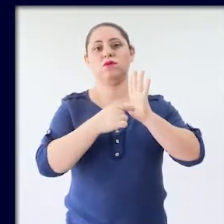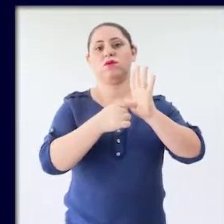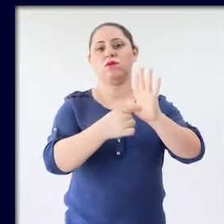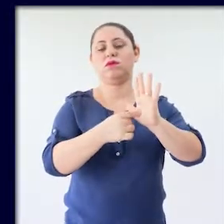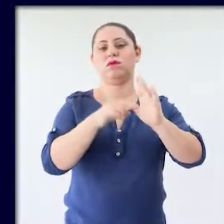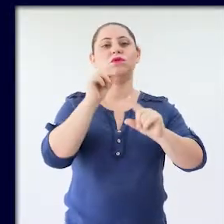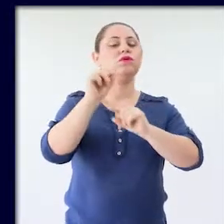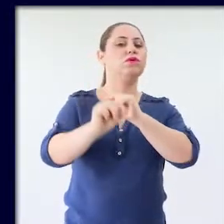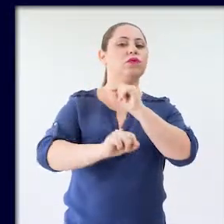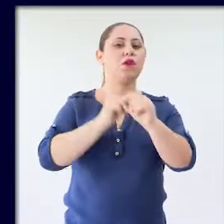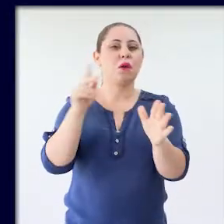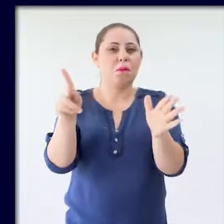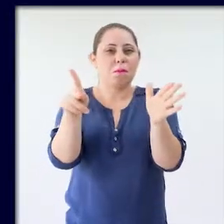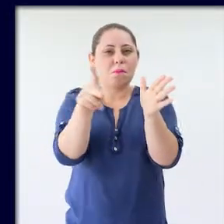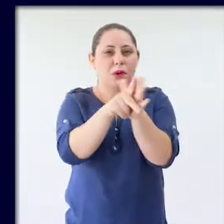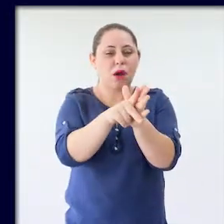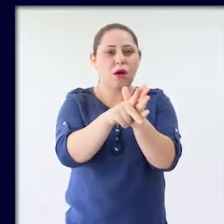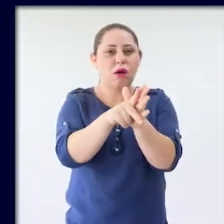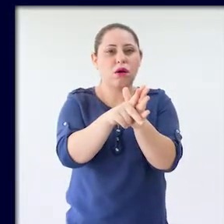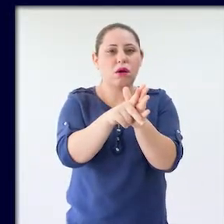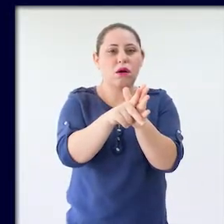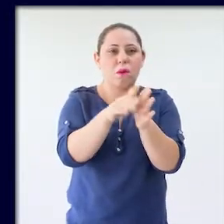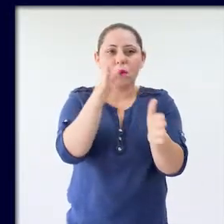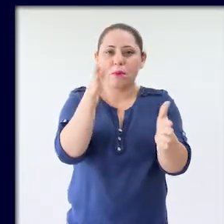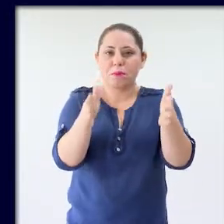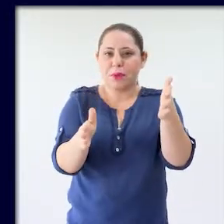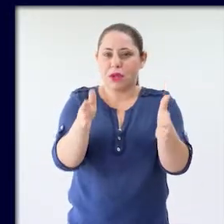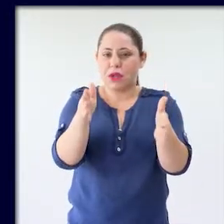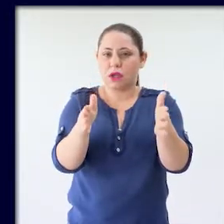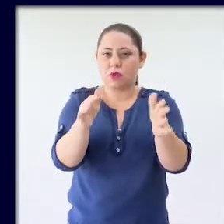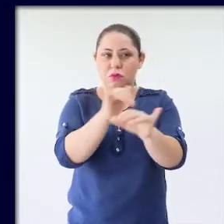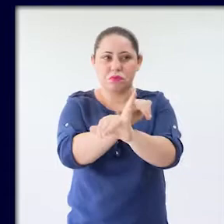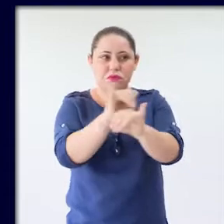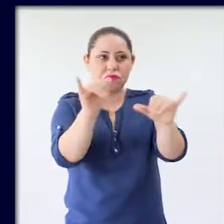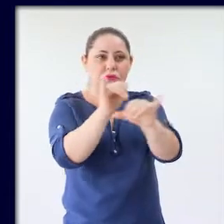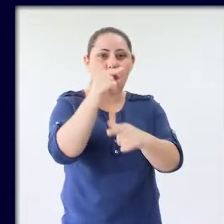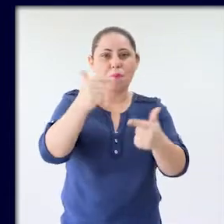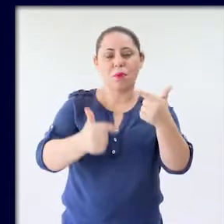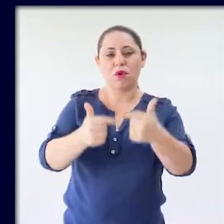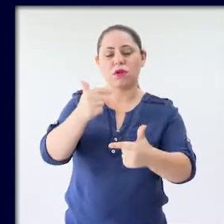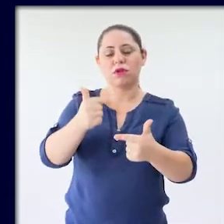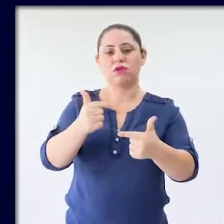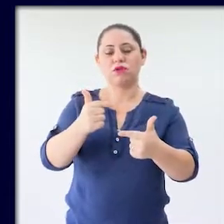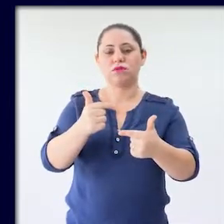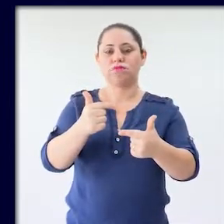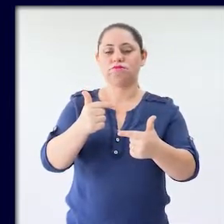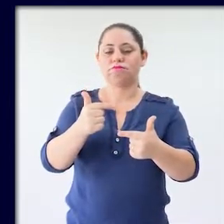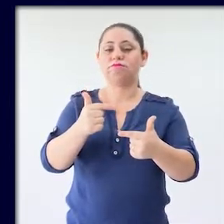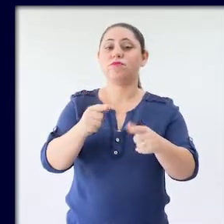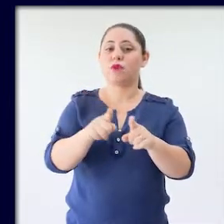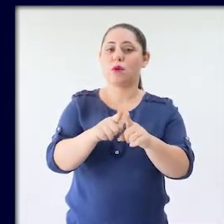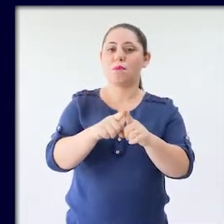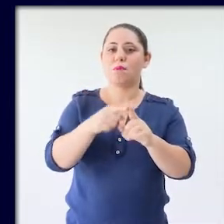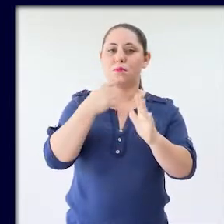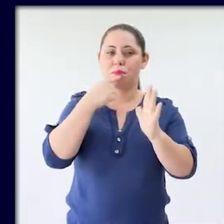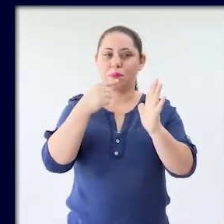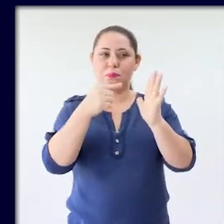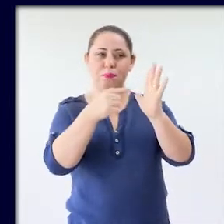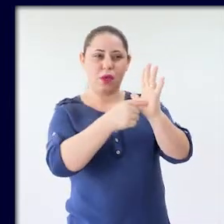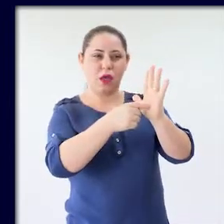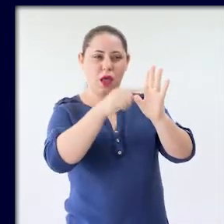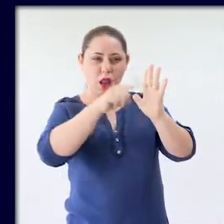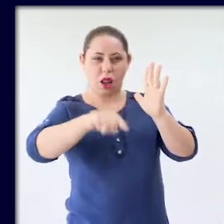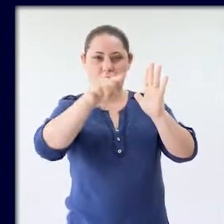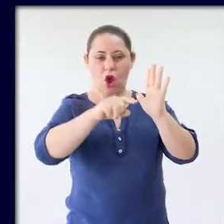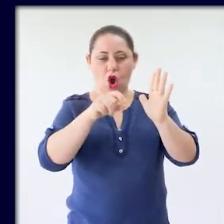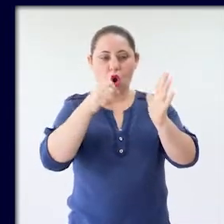denúncia em relação a esse período de propaganda política e campanha eleitoral. Ele pode denunciar uma